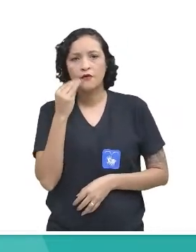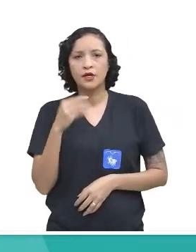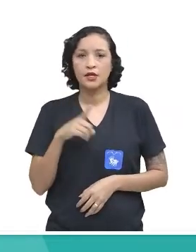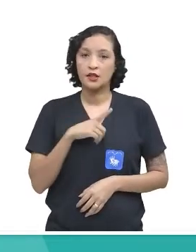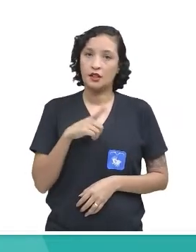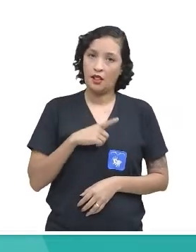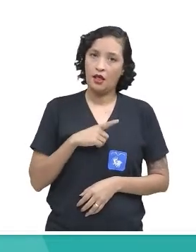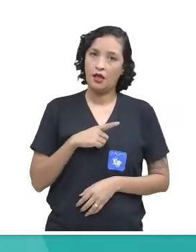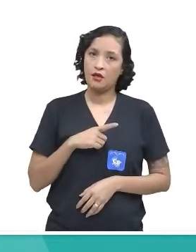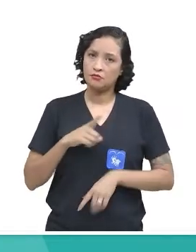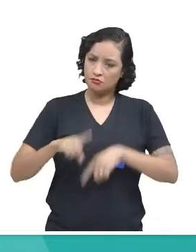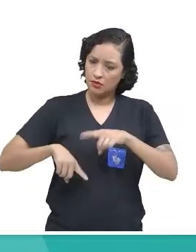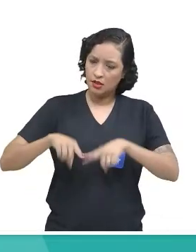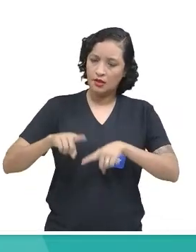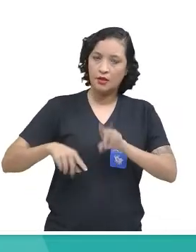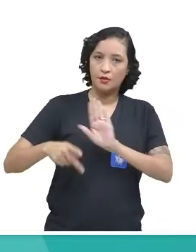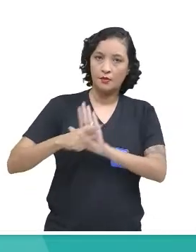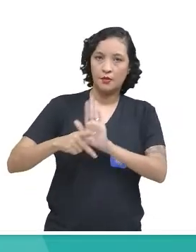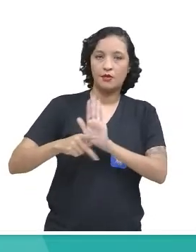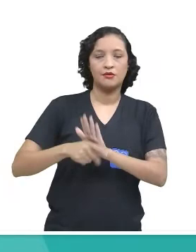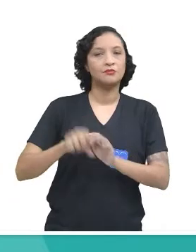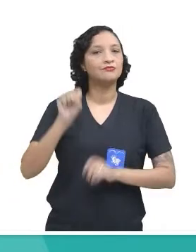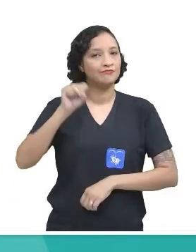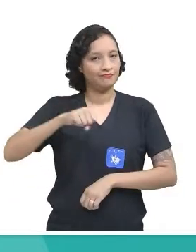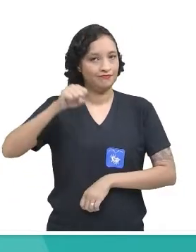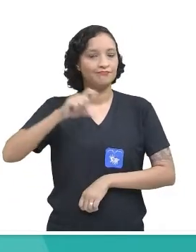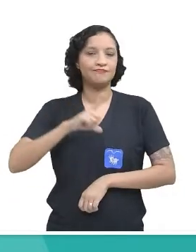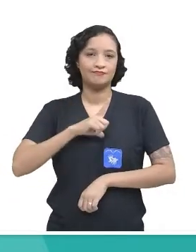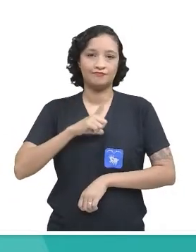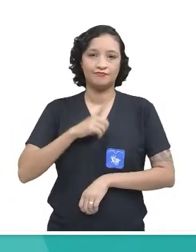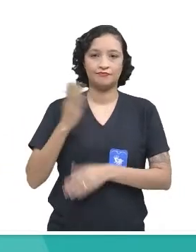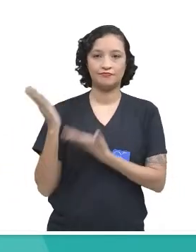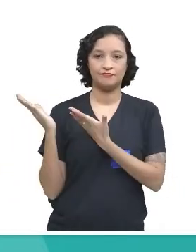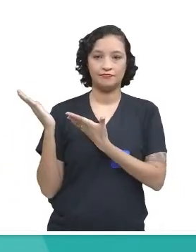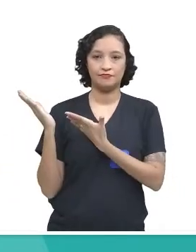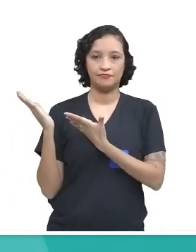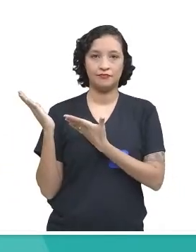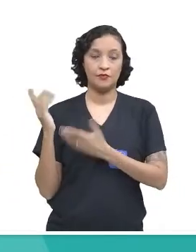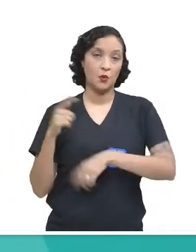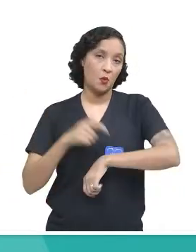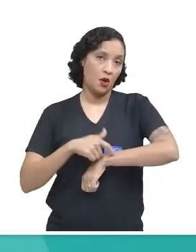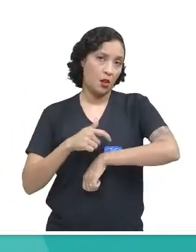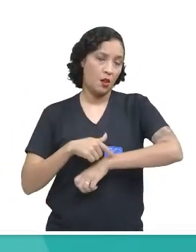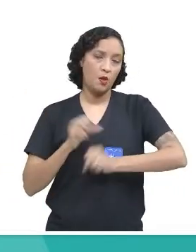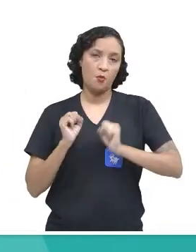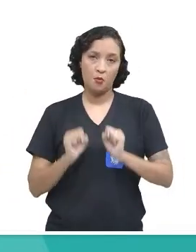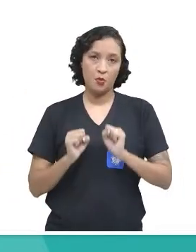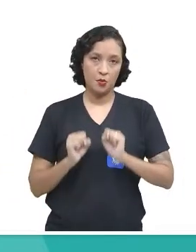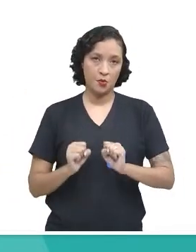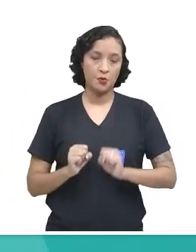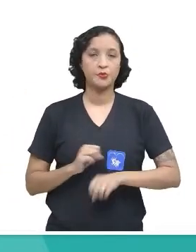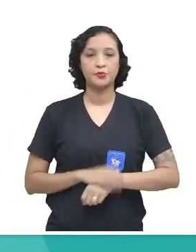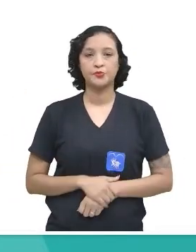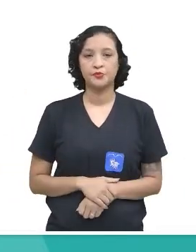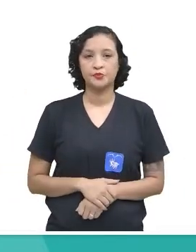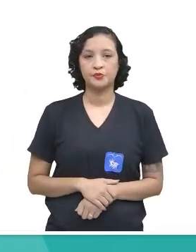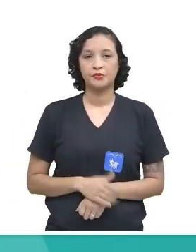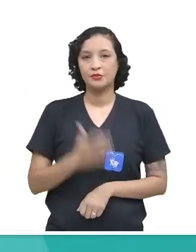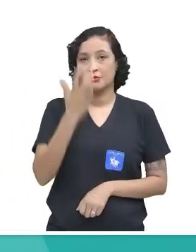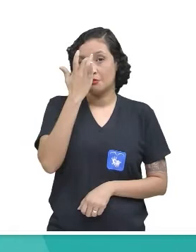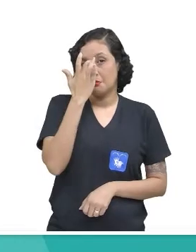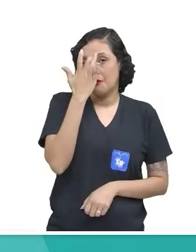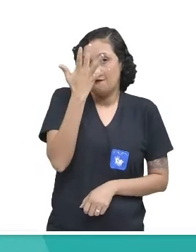material? Existe sim. Então, nós podemos usar um relógio ou um cronômetro e nós usamos o quê? Para